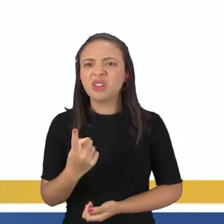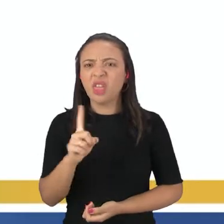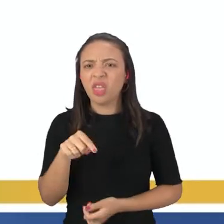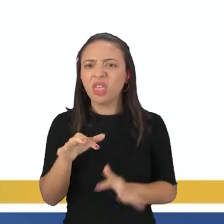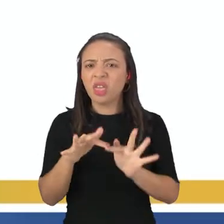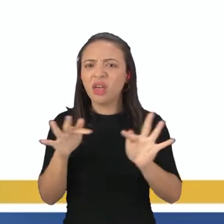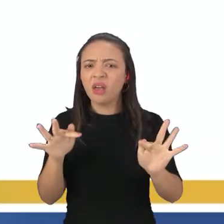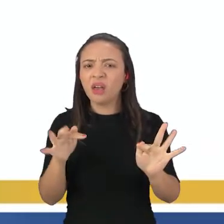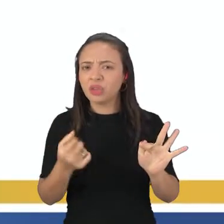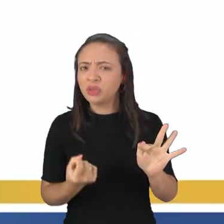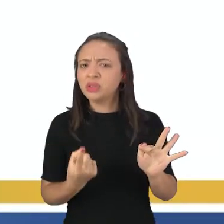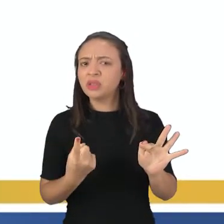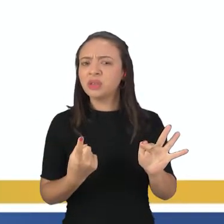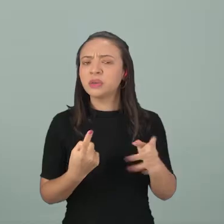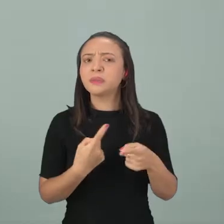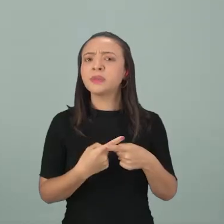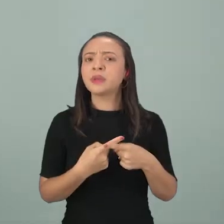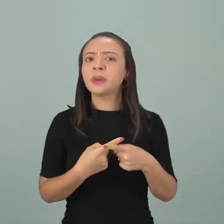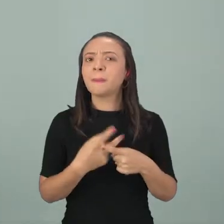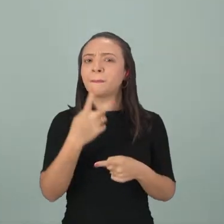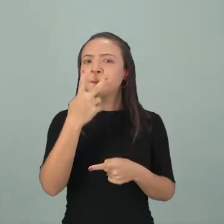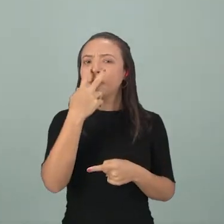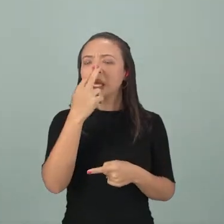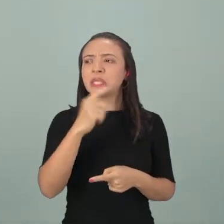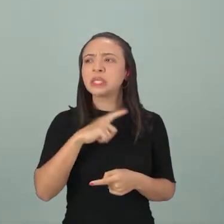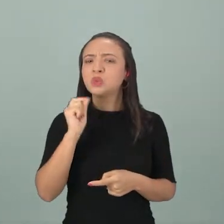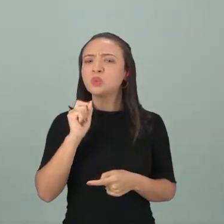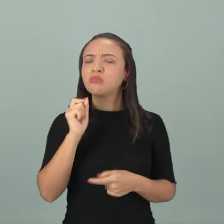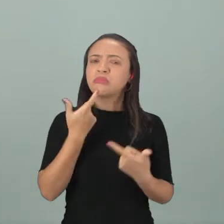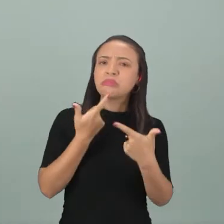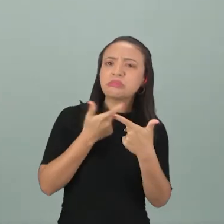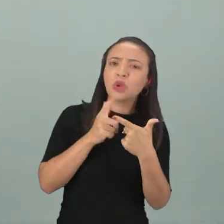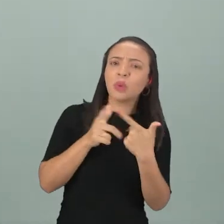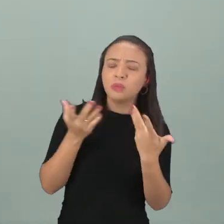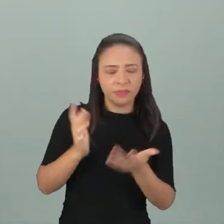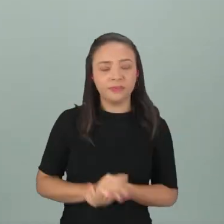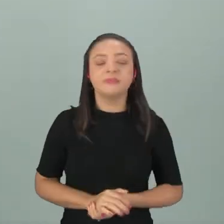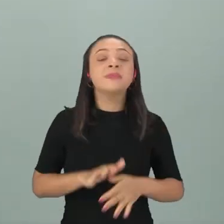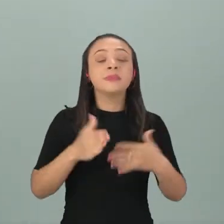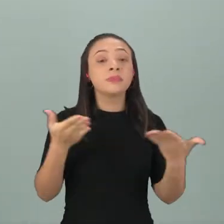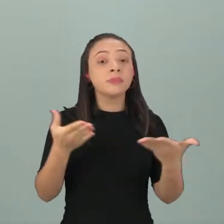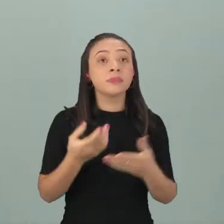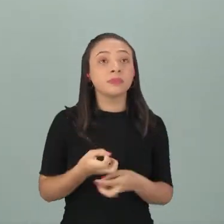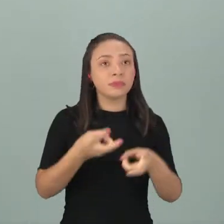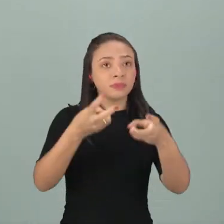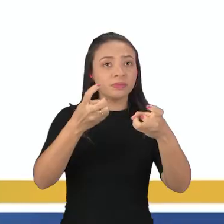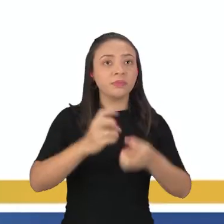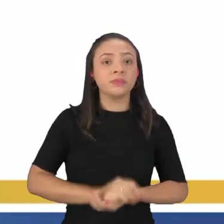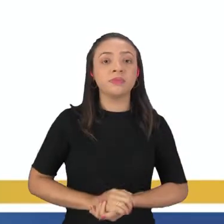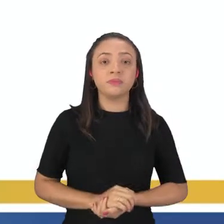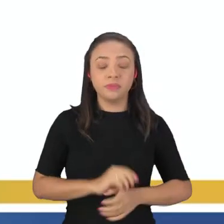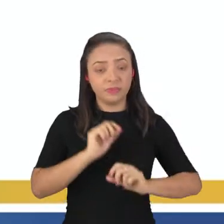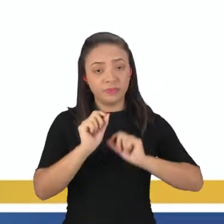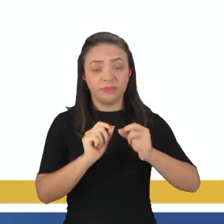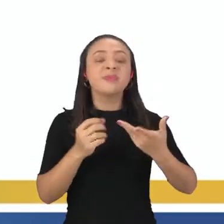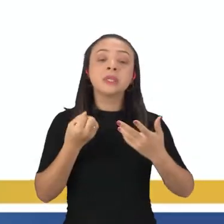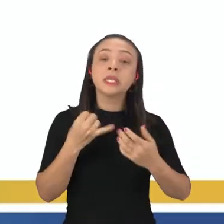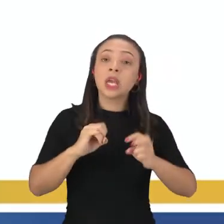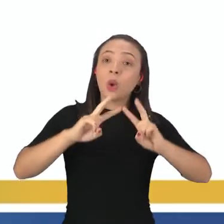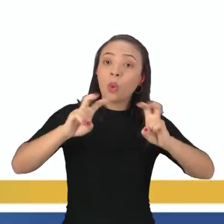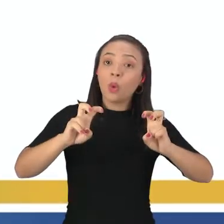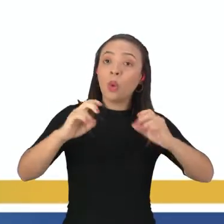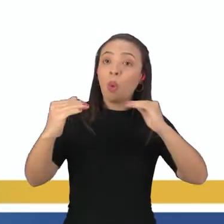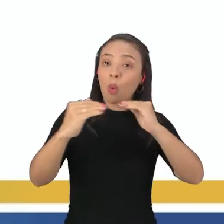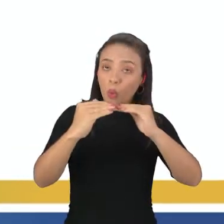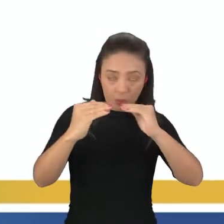essas frases? Parece que há algum problema, não é verdade? Então vamos lá analisá-las. Quando nós falarmos